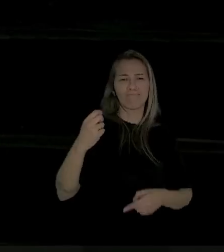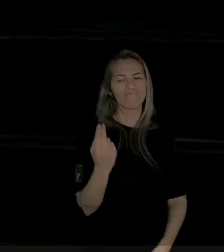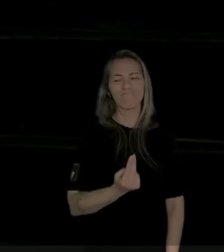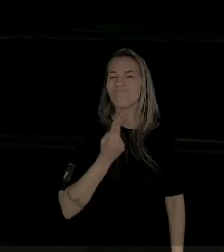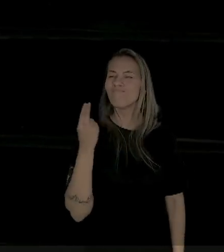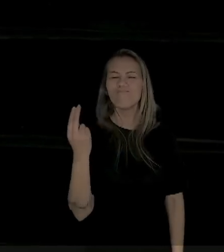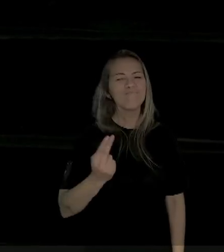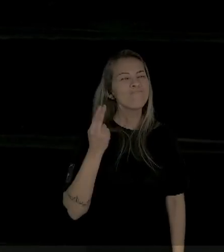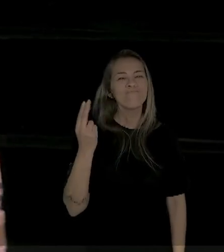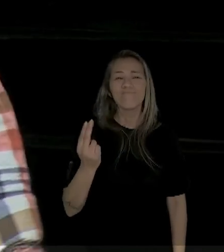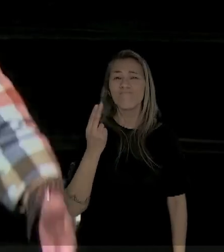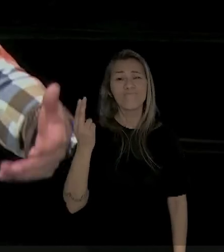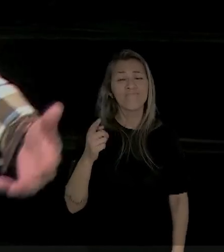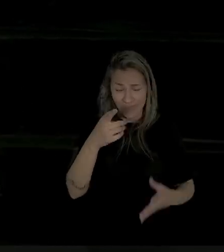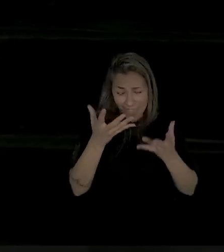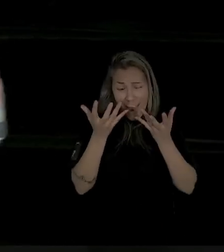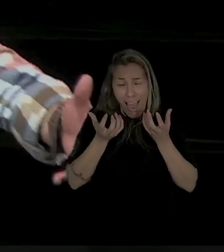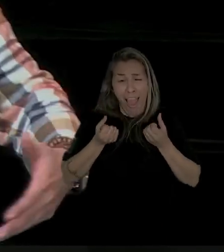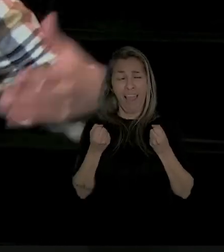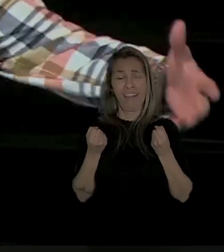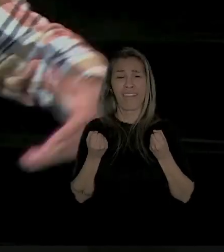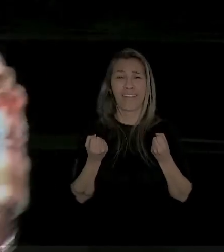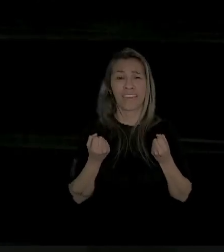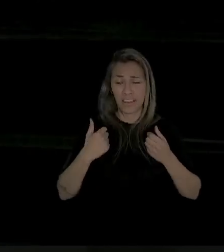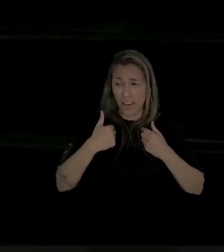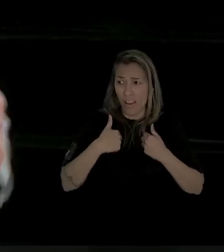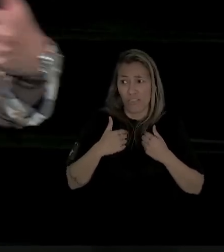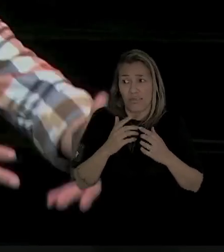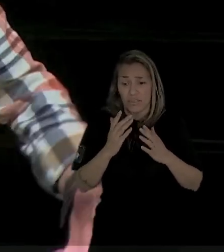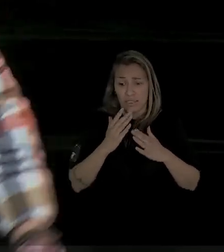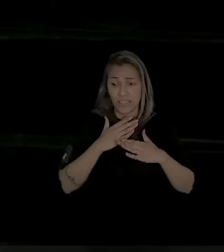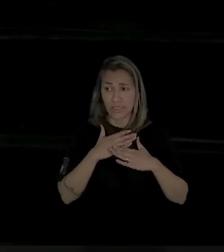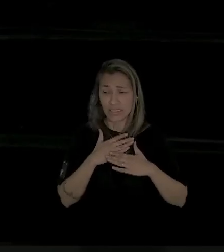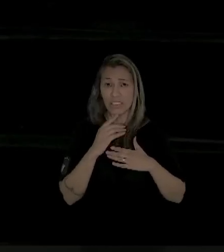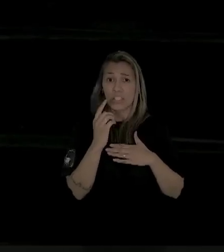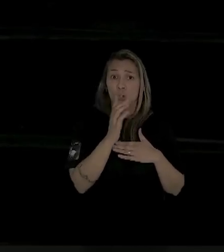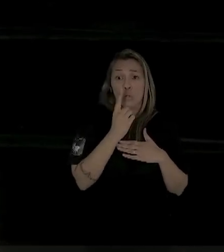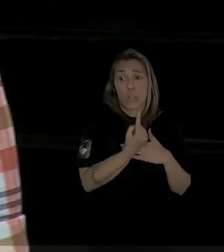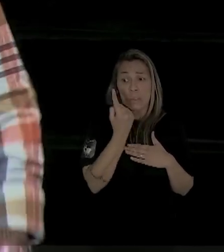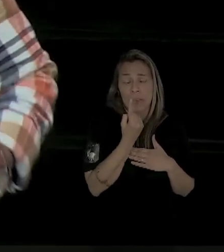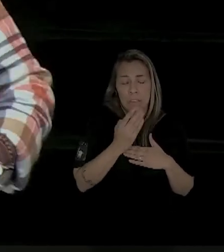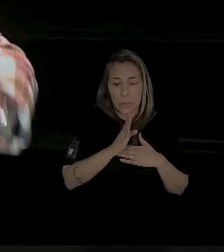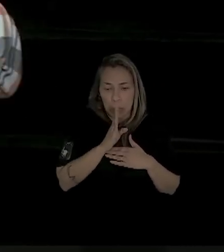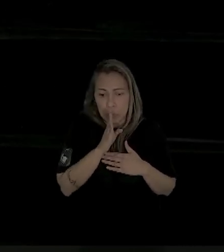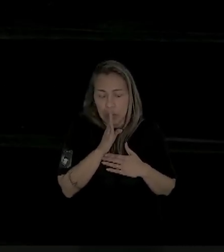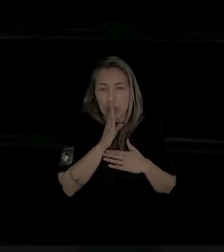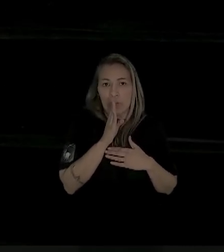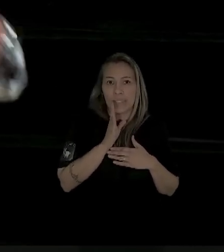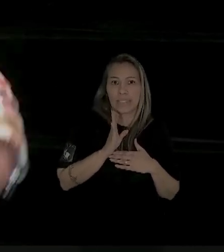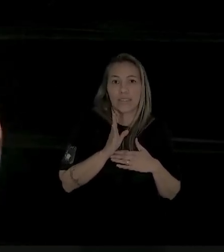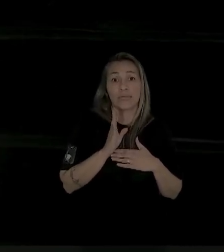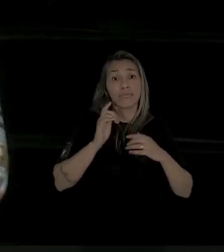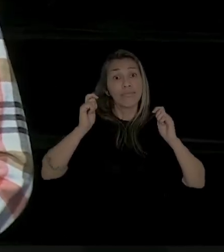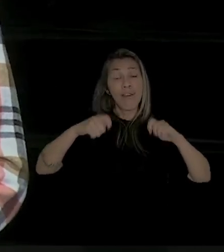de assumir isso? Qual o problema de assumir que tem horas que eu não quero enfrentar, que tem assuntos que eu não quero tocar, que a gente empurra com a barriga